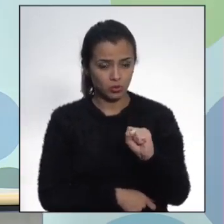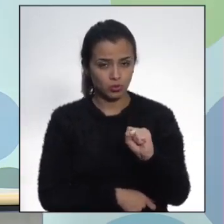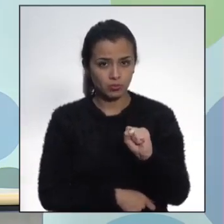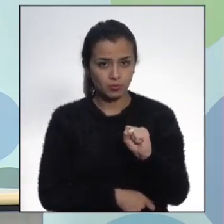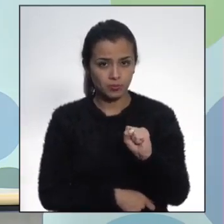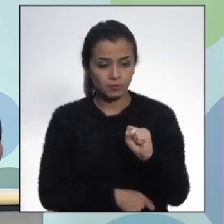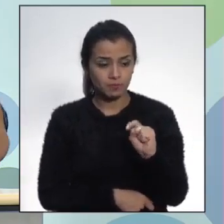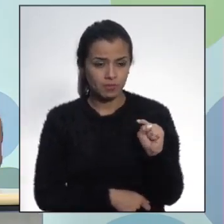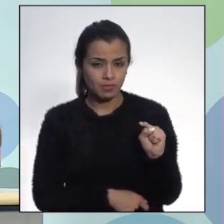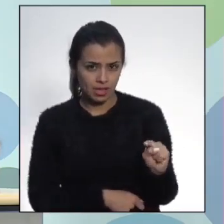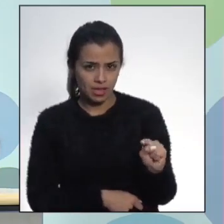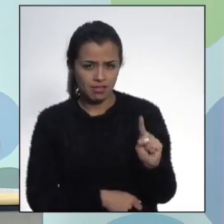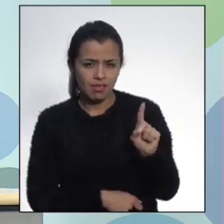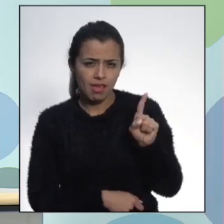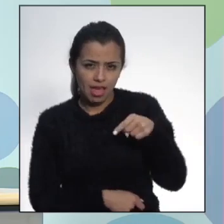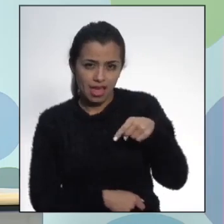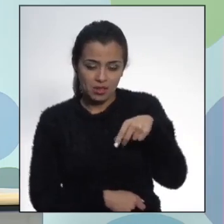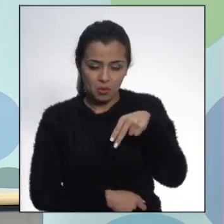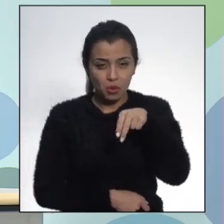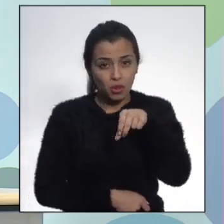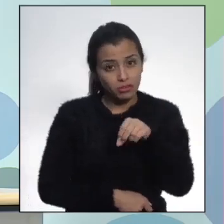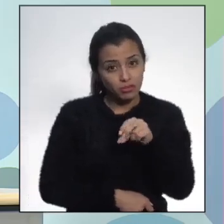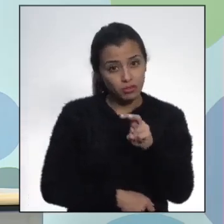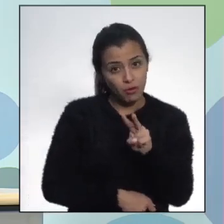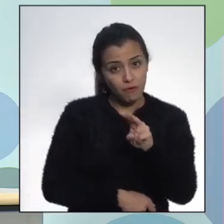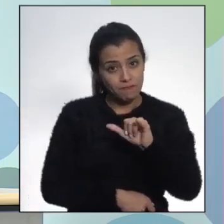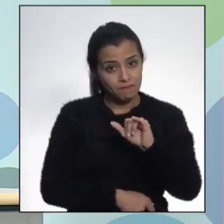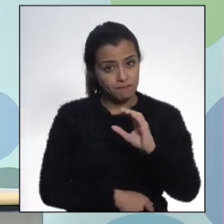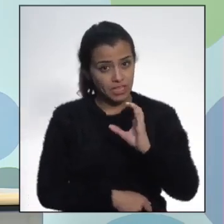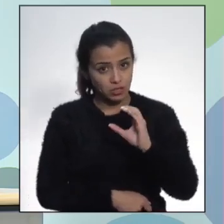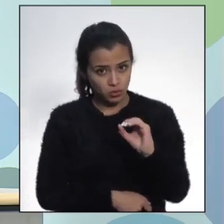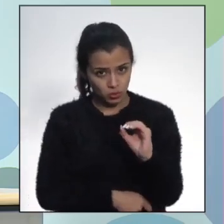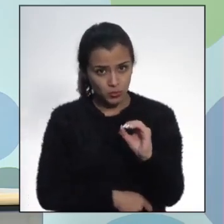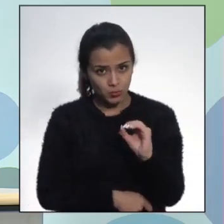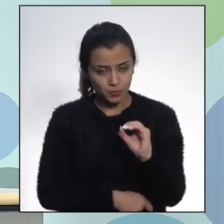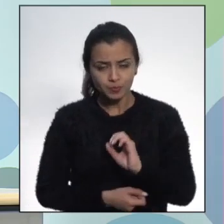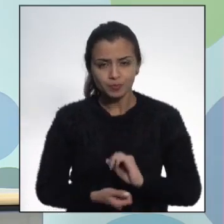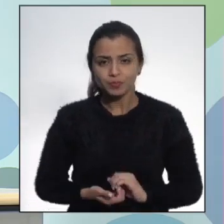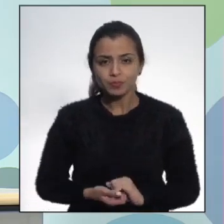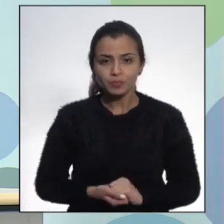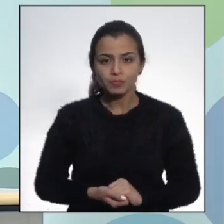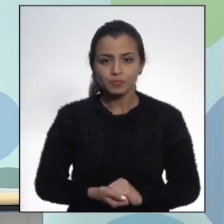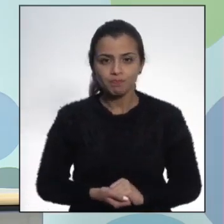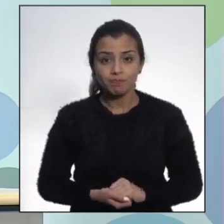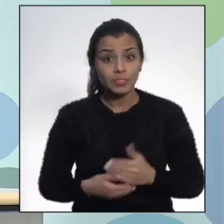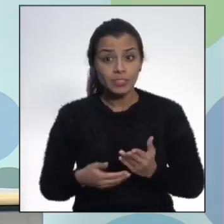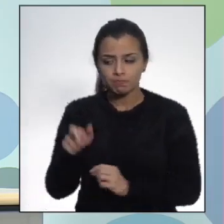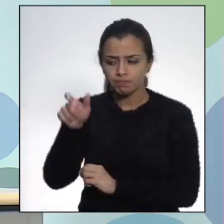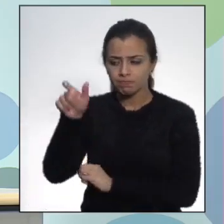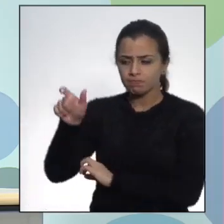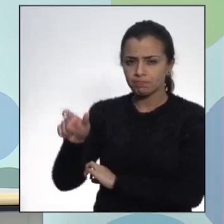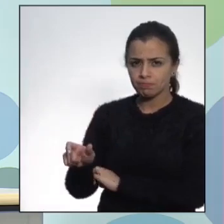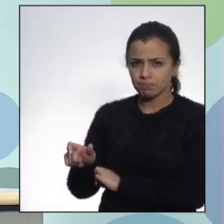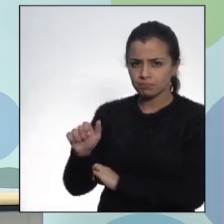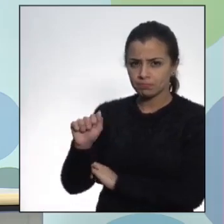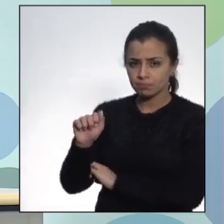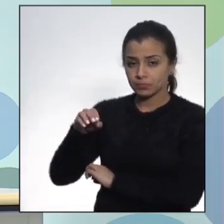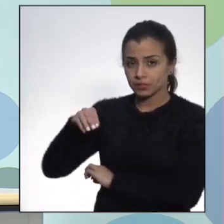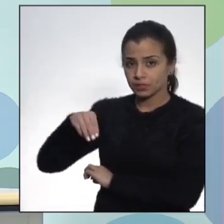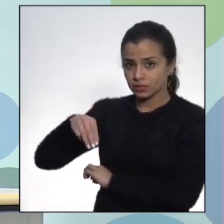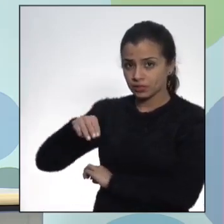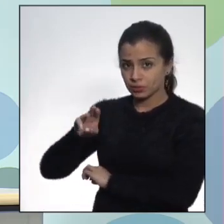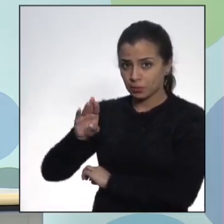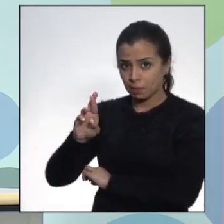noviço do título. Né? O que acontece? O Ambrósio, o que fala